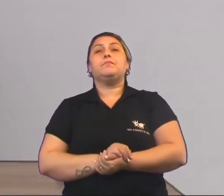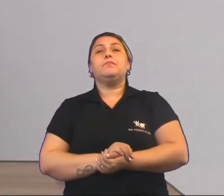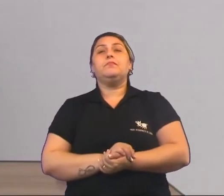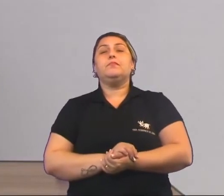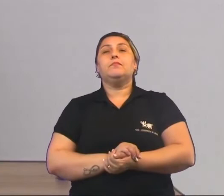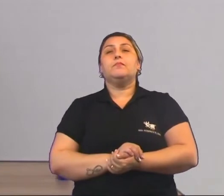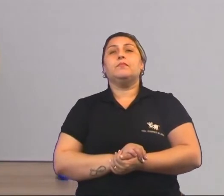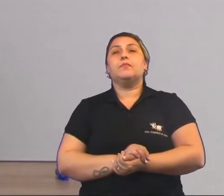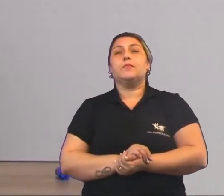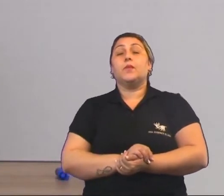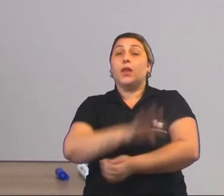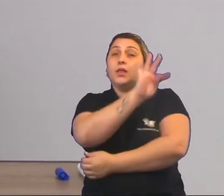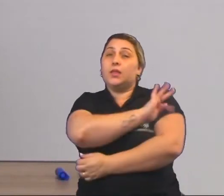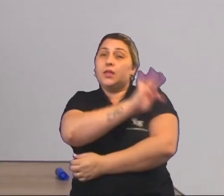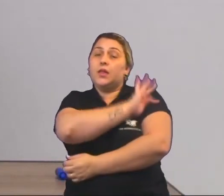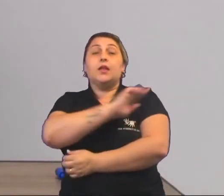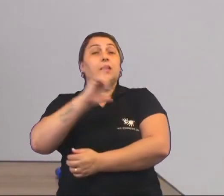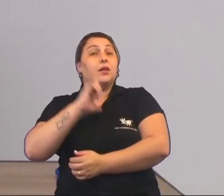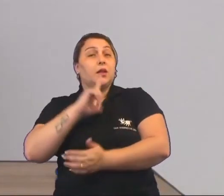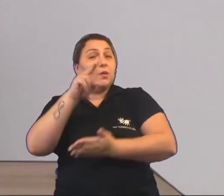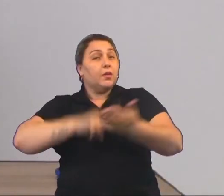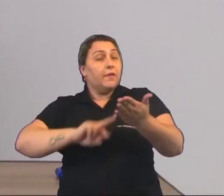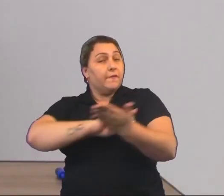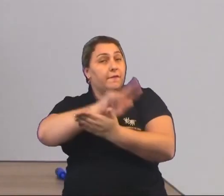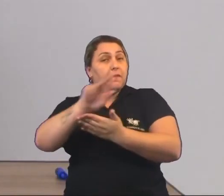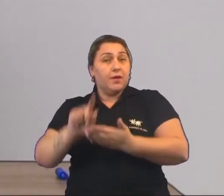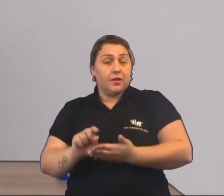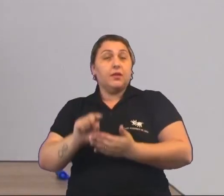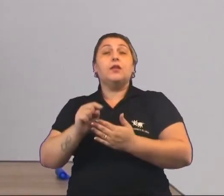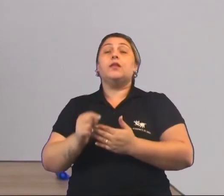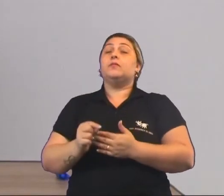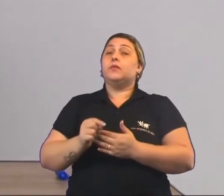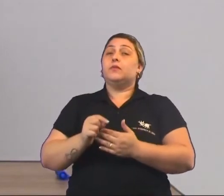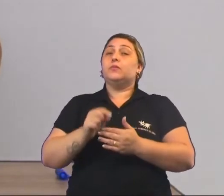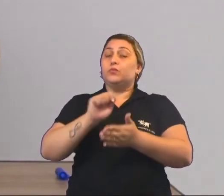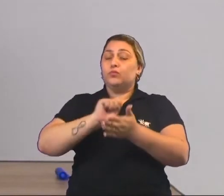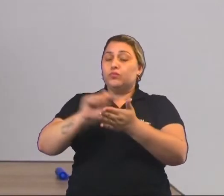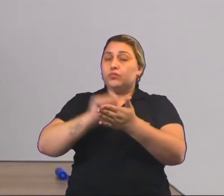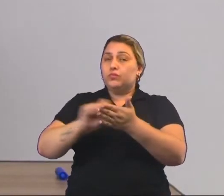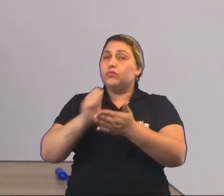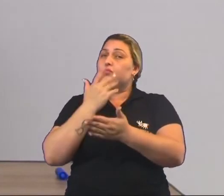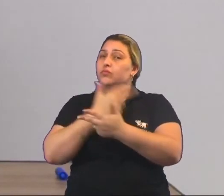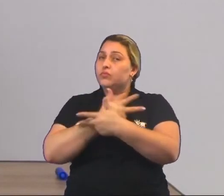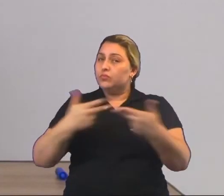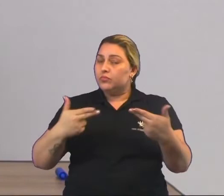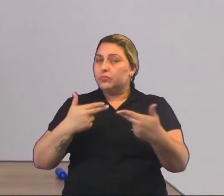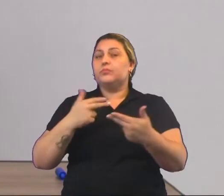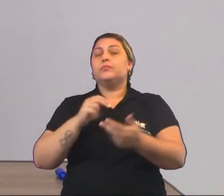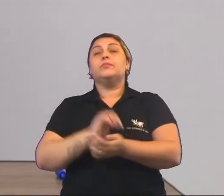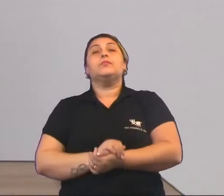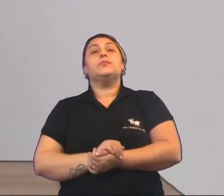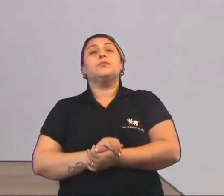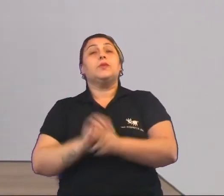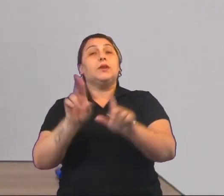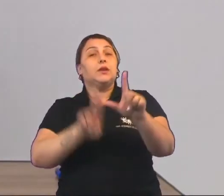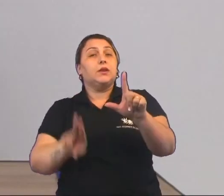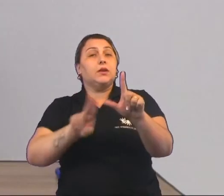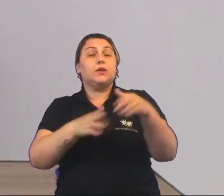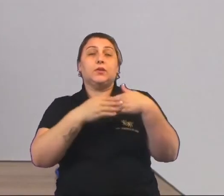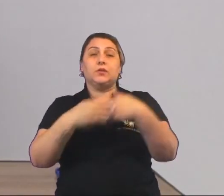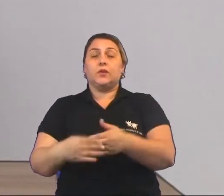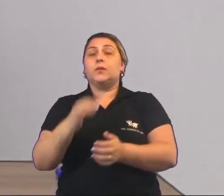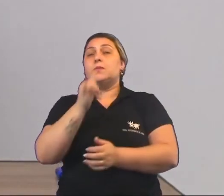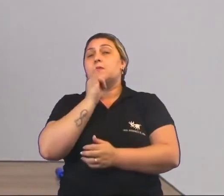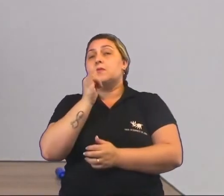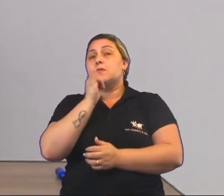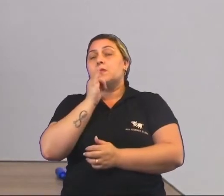um procedimento que nós temos de leitura. São vários e esse é um deles, né, fazer a marcação de forma colorida, né, com essa legenda que eu trouxe aqui, por